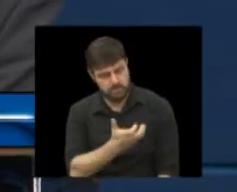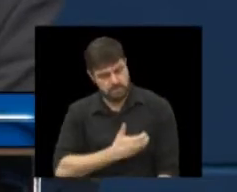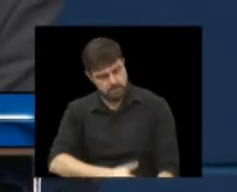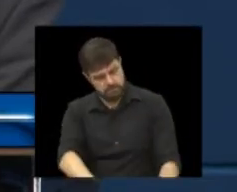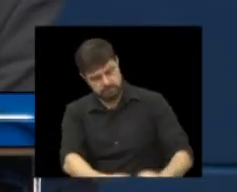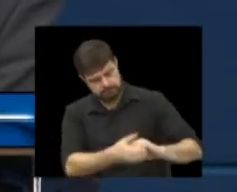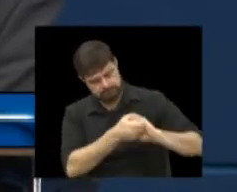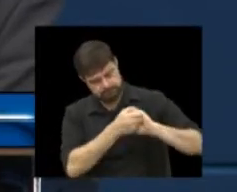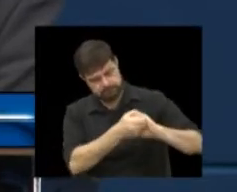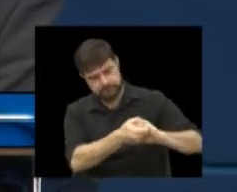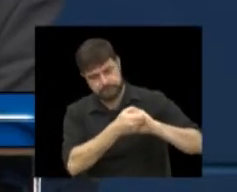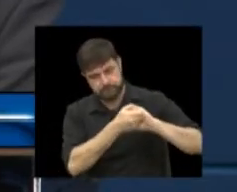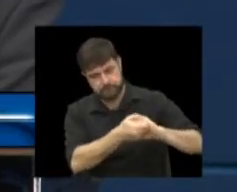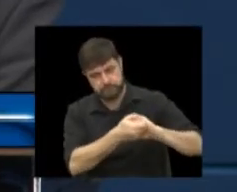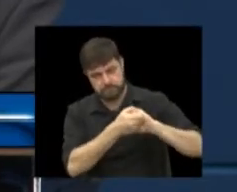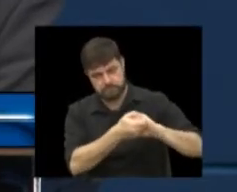parabenizar